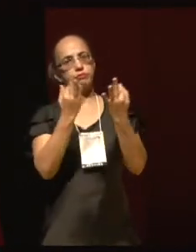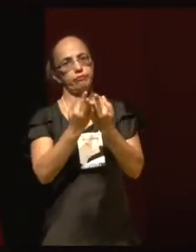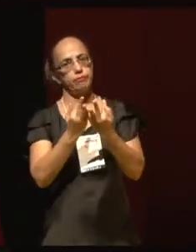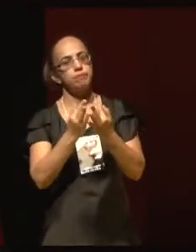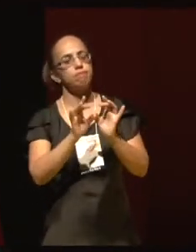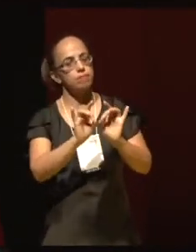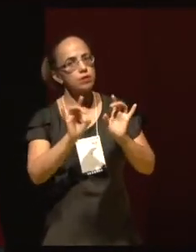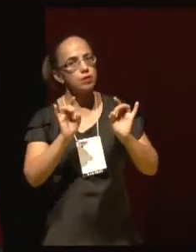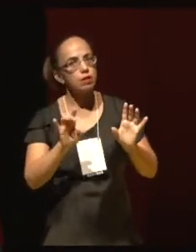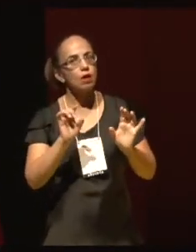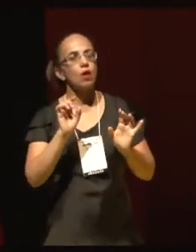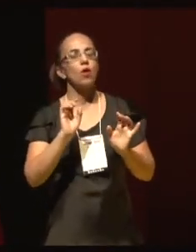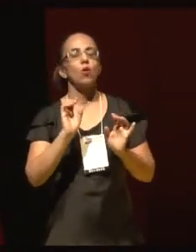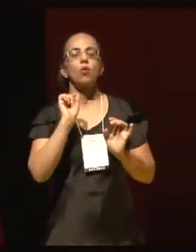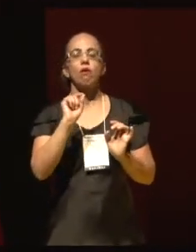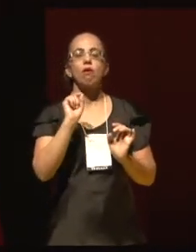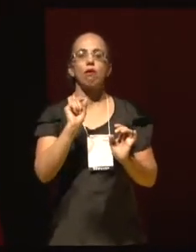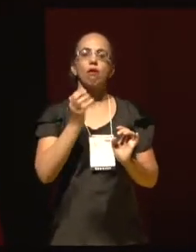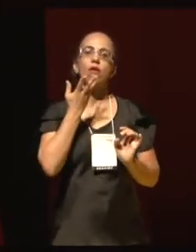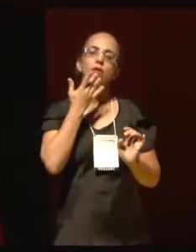as crianças.